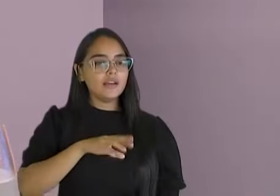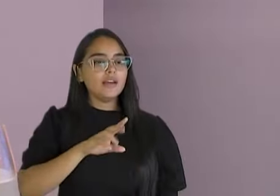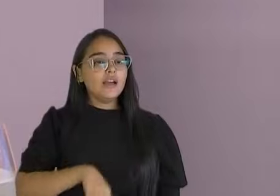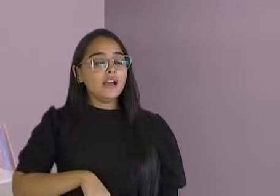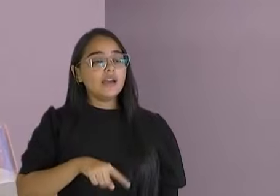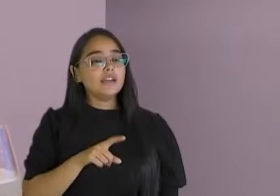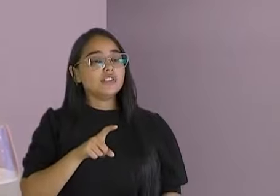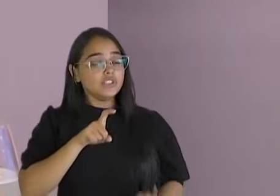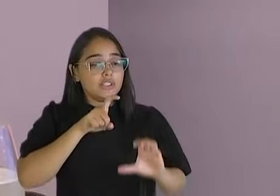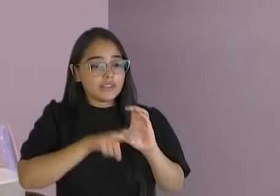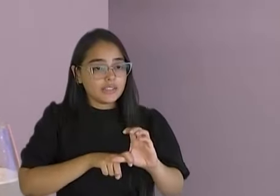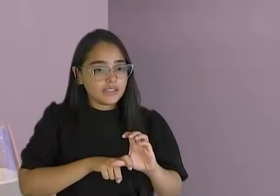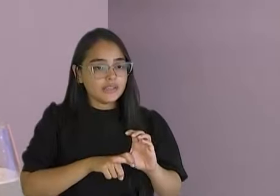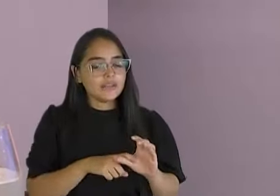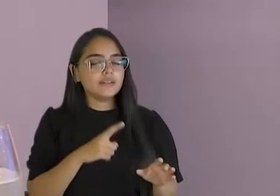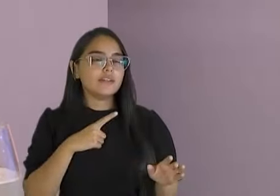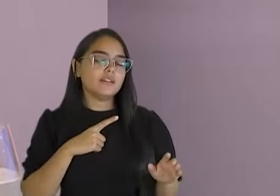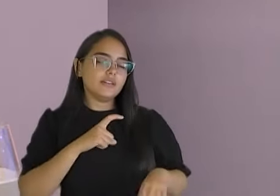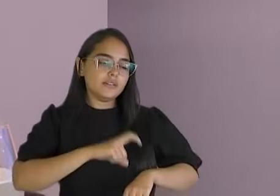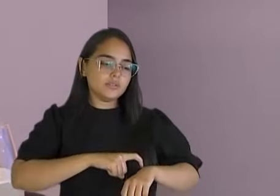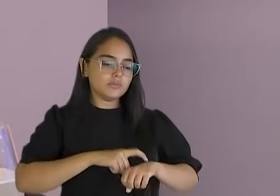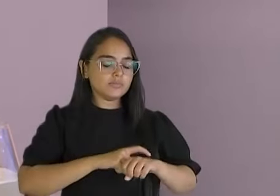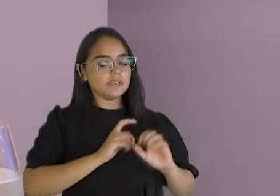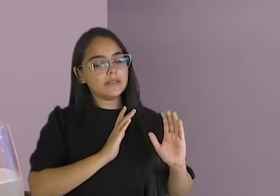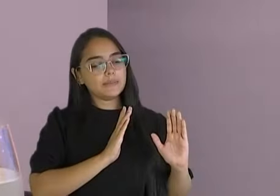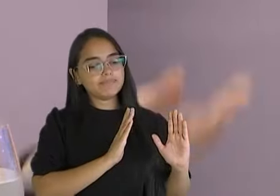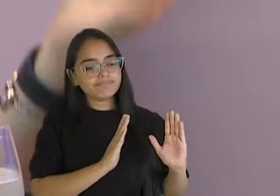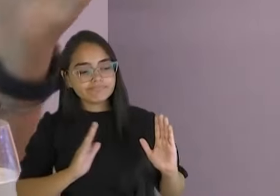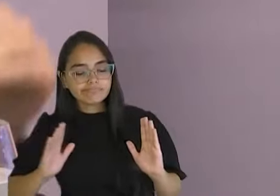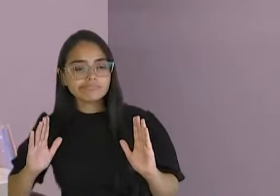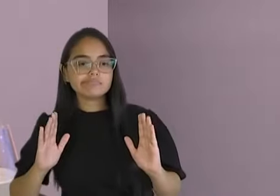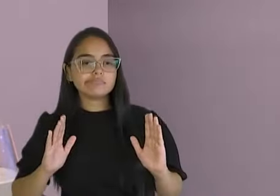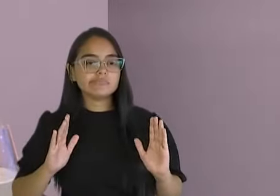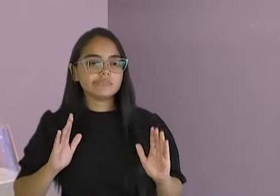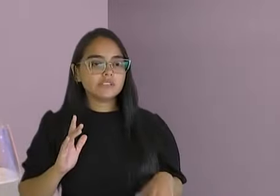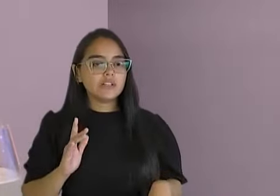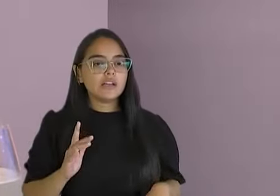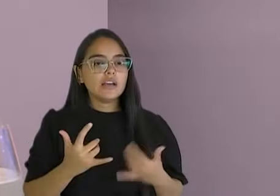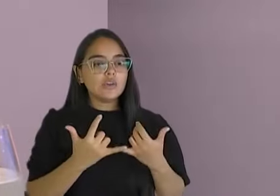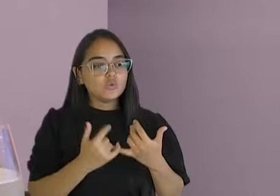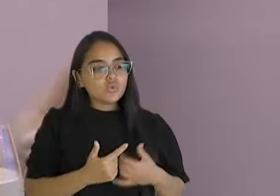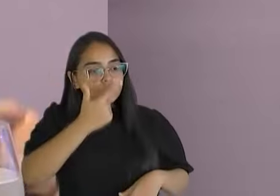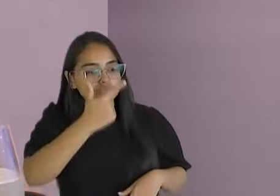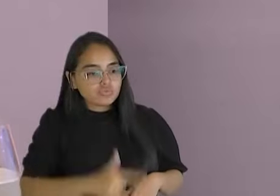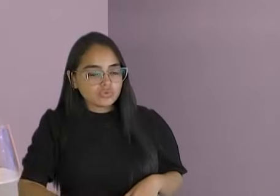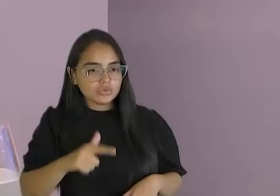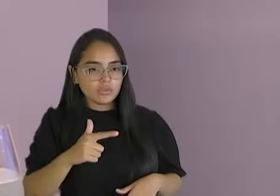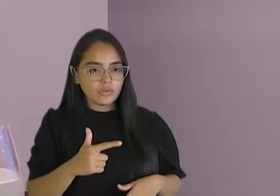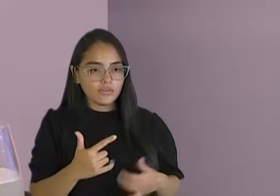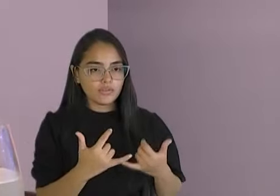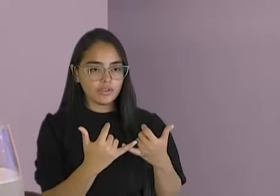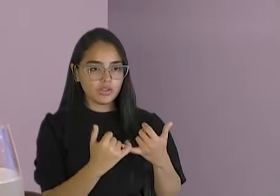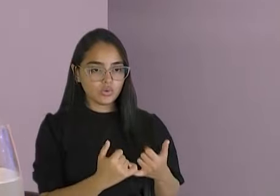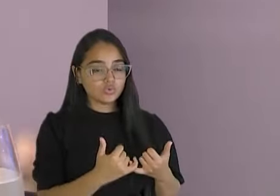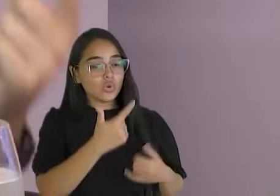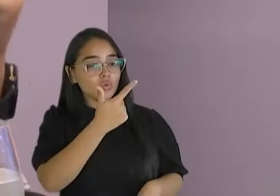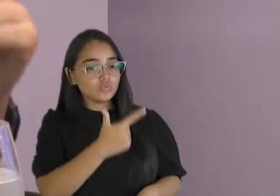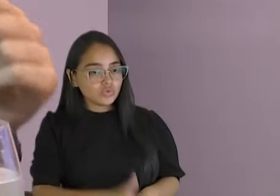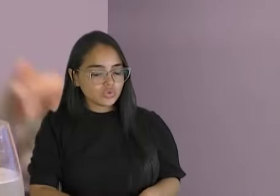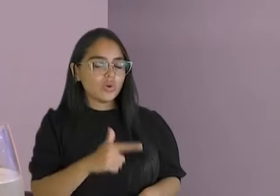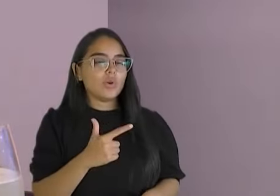de dependência. Então, eu passo um tempo abstinente até que eu jogo de novo. E aí, quando eu jogo de novo, a gente tem